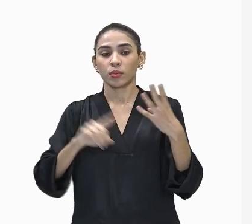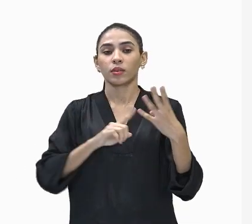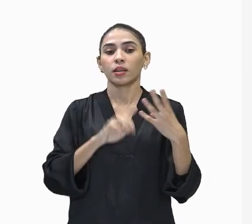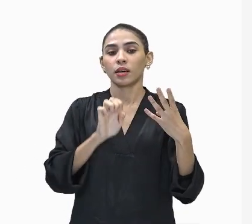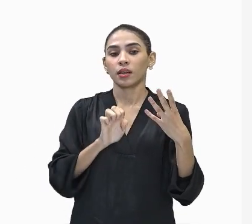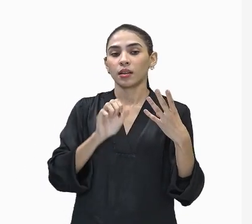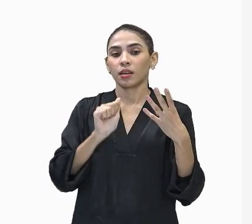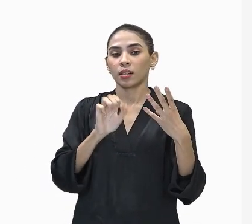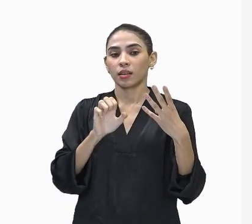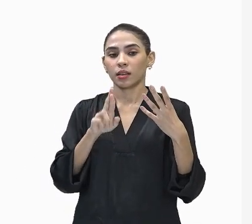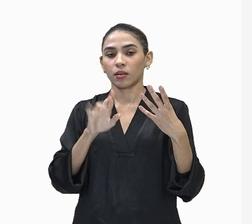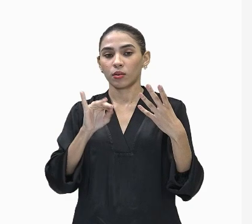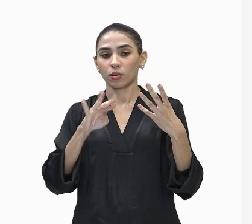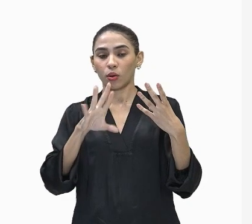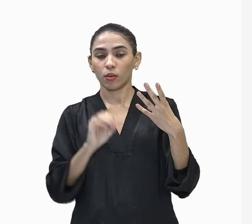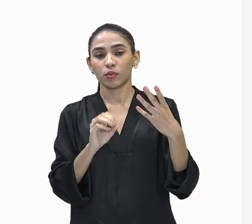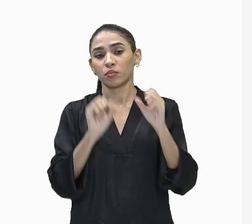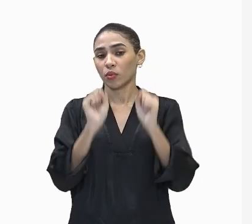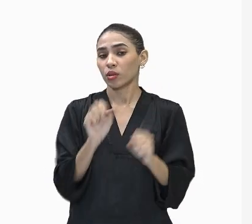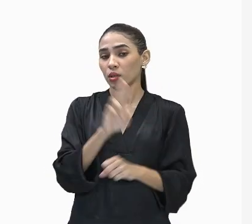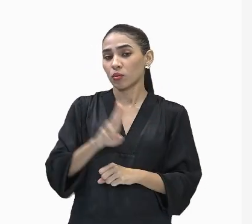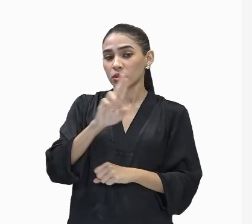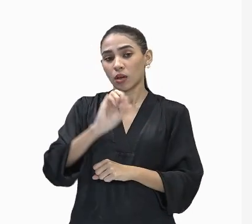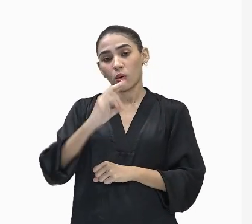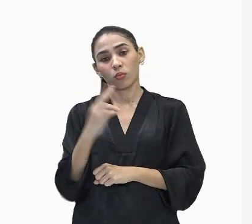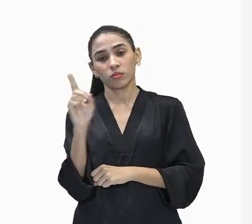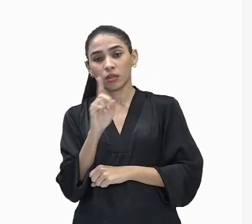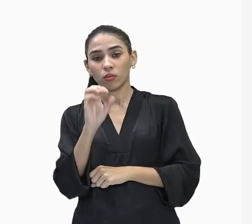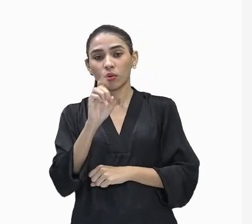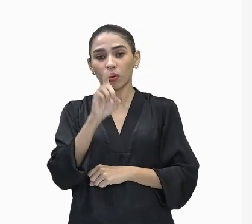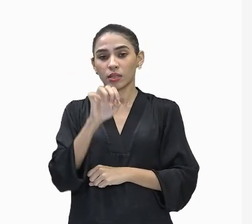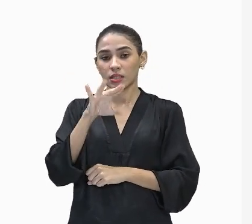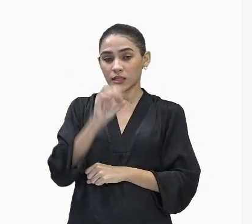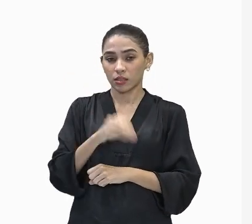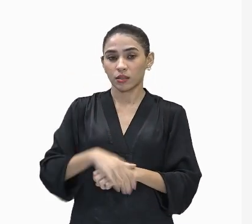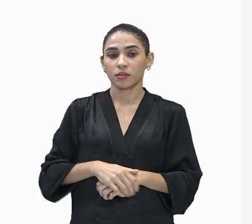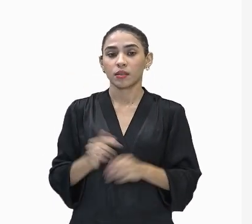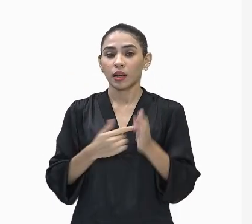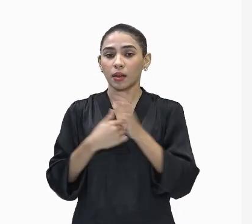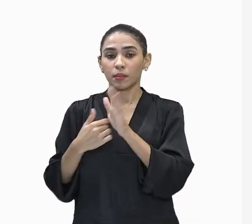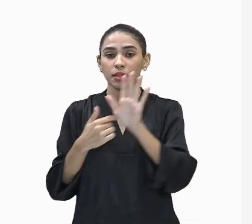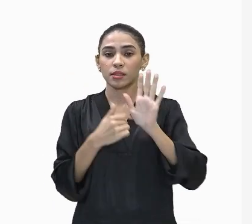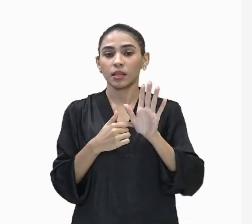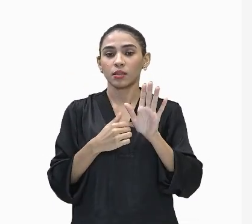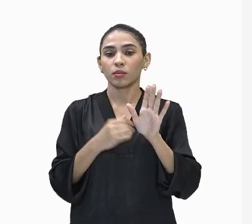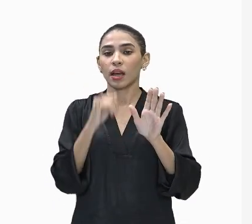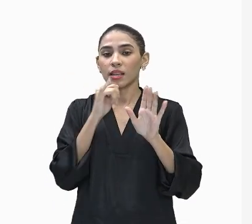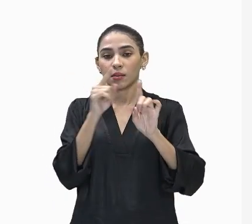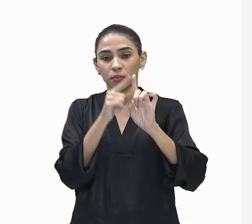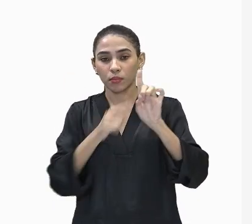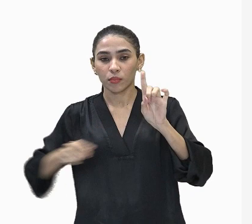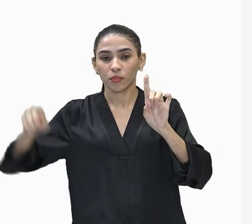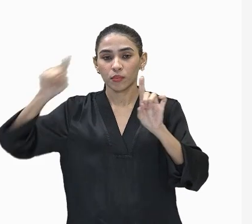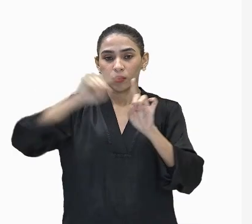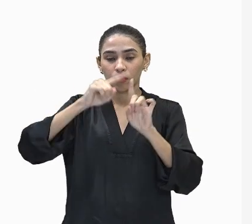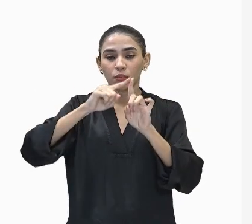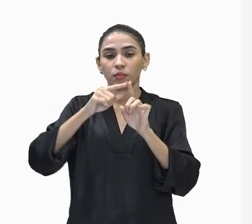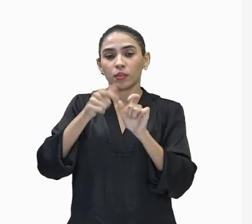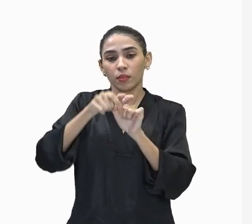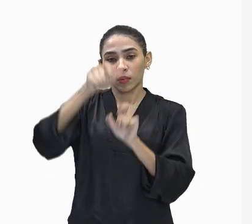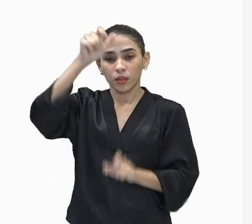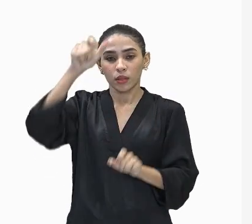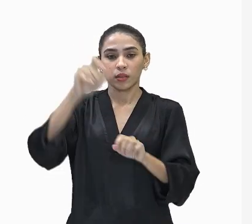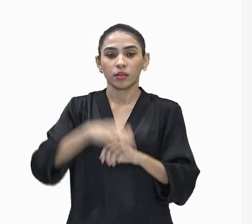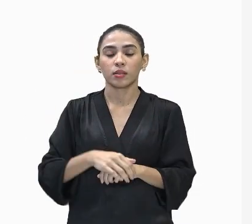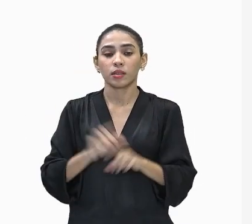ter o uso ou não do oxigênio apresentam form esférica de bastão espiralada a chatada